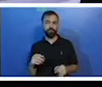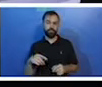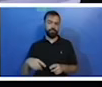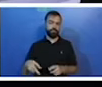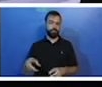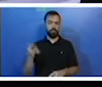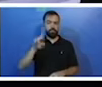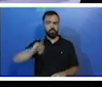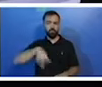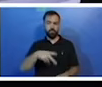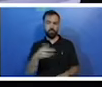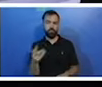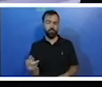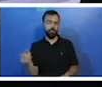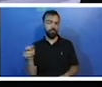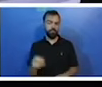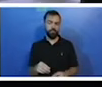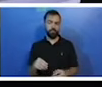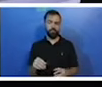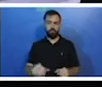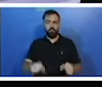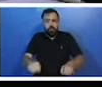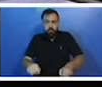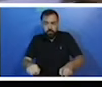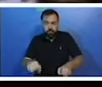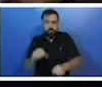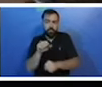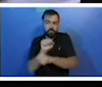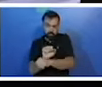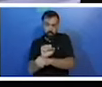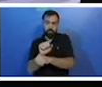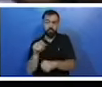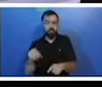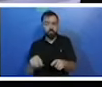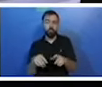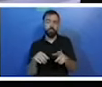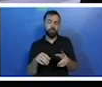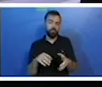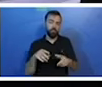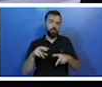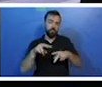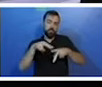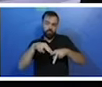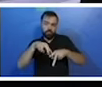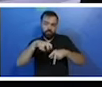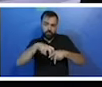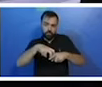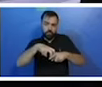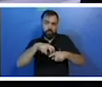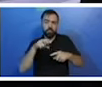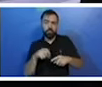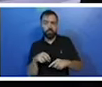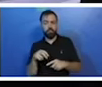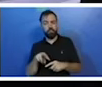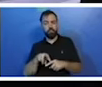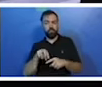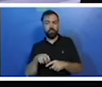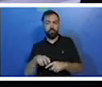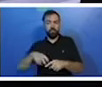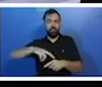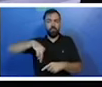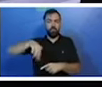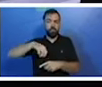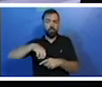giros, cambalhotas, paradas com a bicicleta nas bordas das rampas, e fazem todas essas manobras e